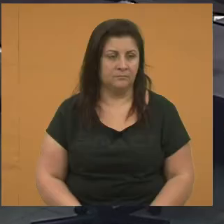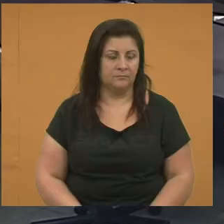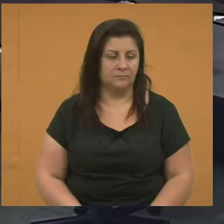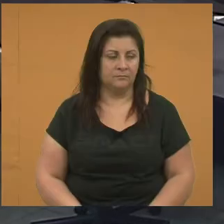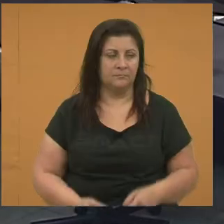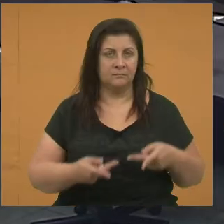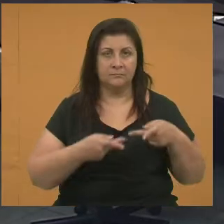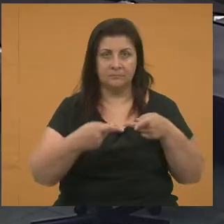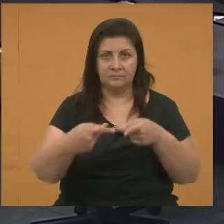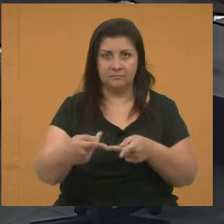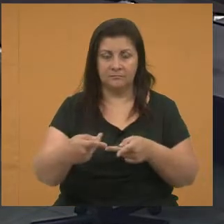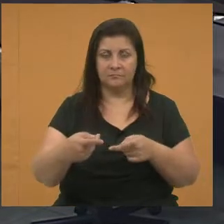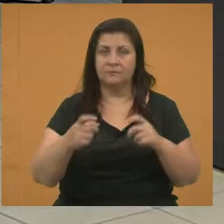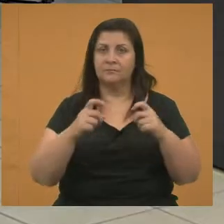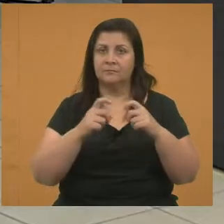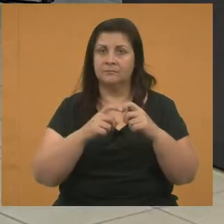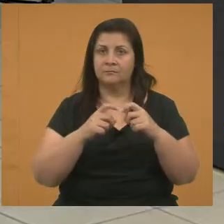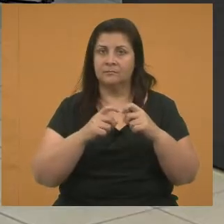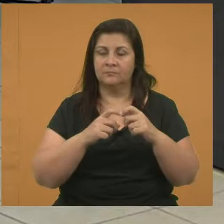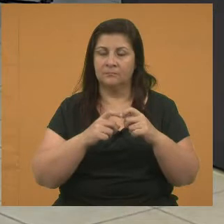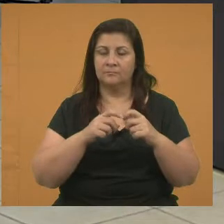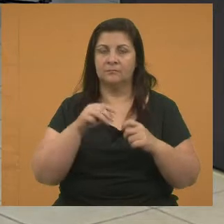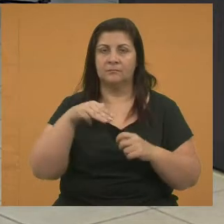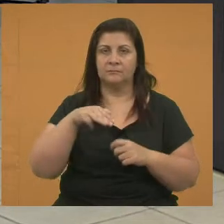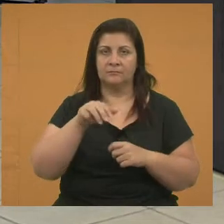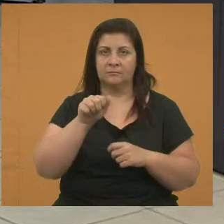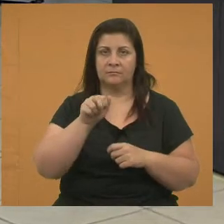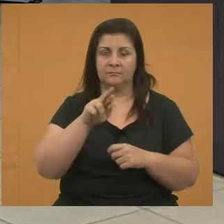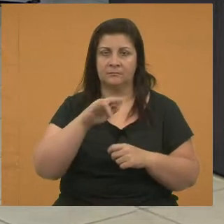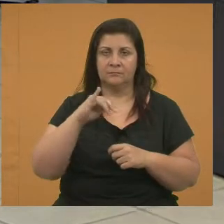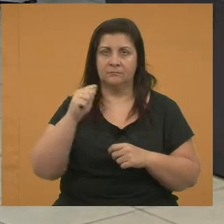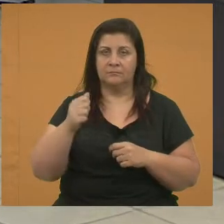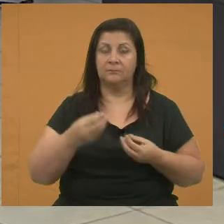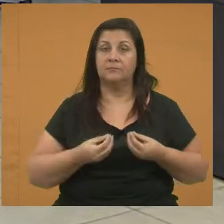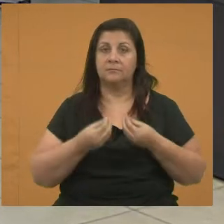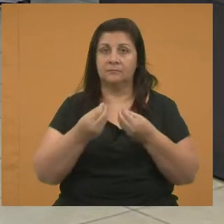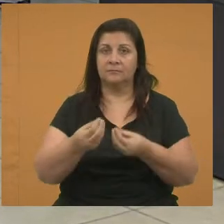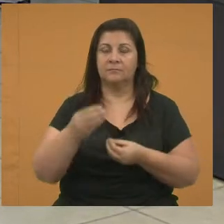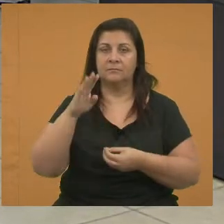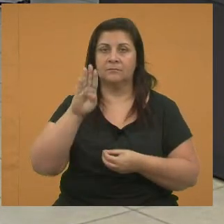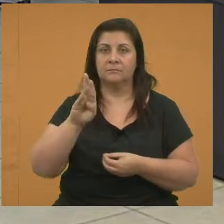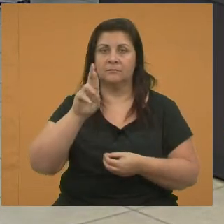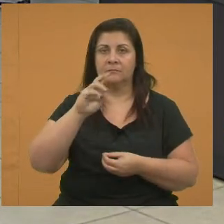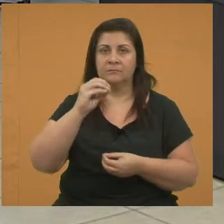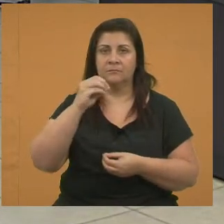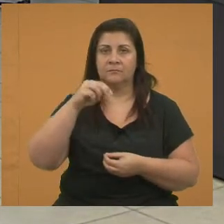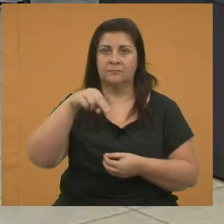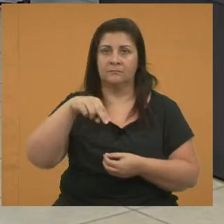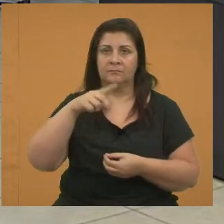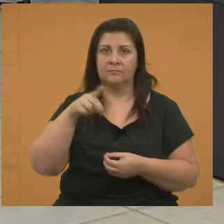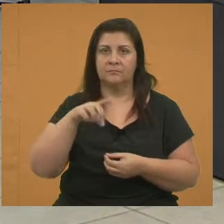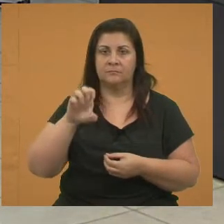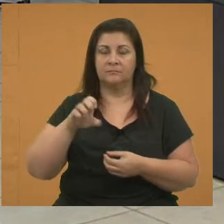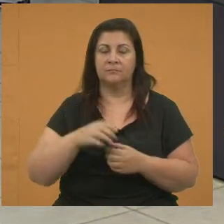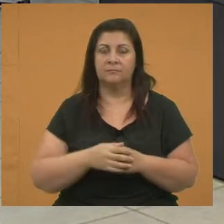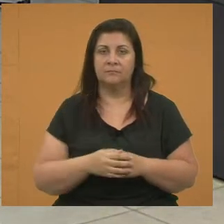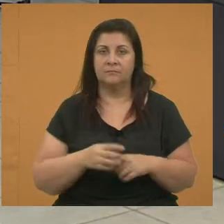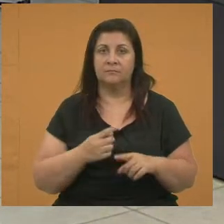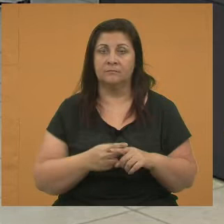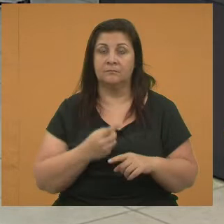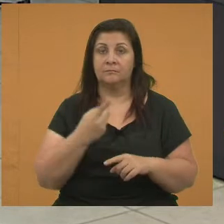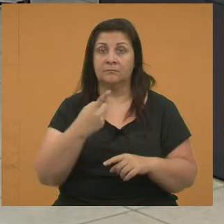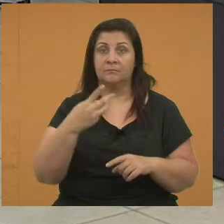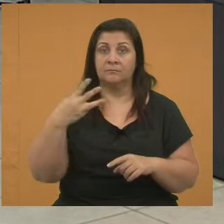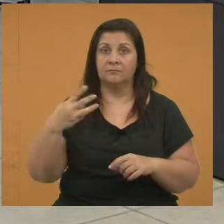Convidamos a vereadora doutora Márcia para entregar o certificado na categoria bronze pelos 13 anos de atividade no município